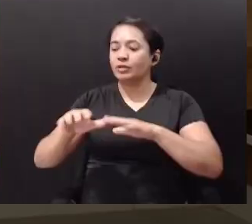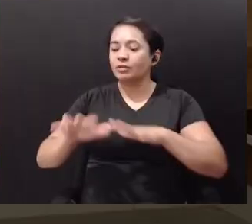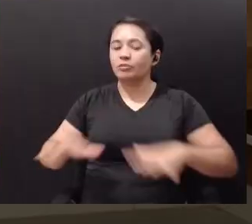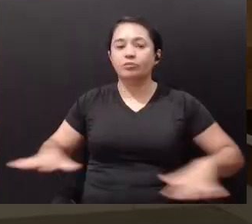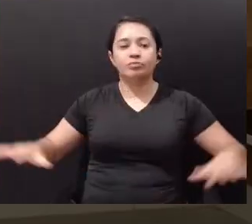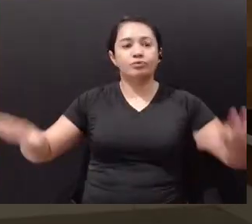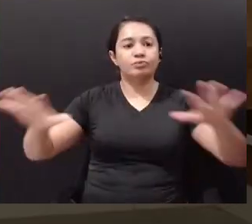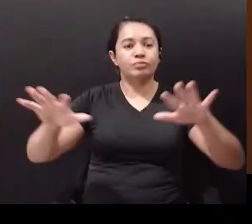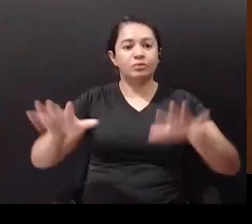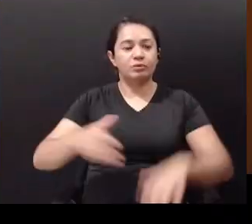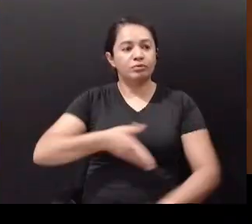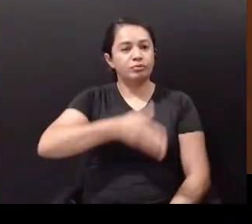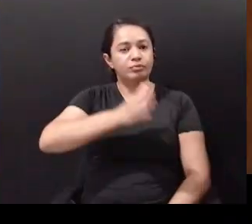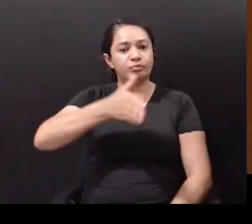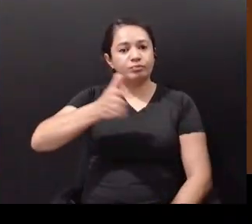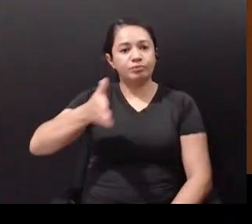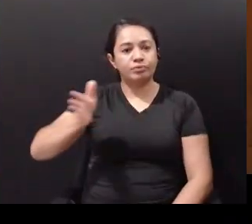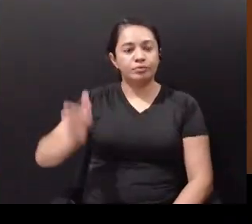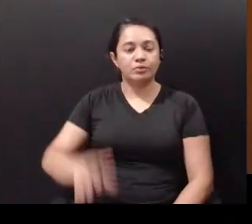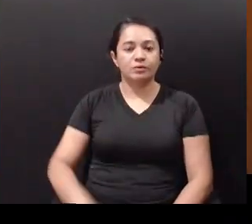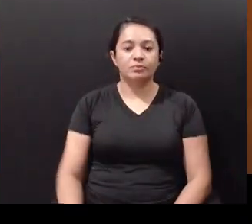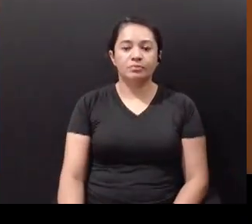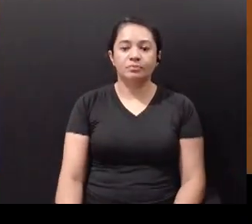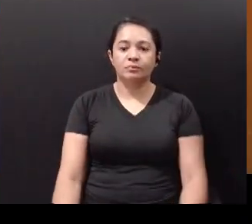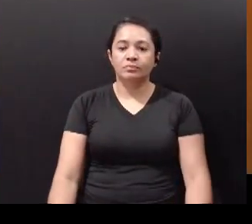camadas sociais.